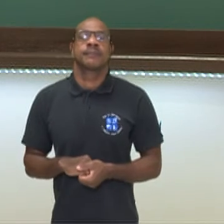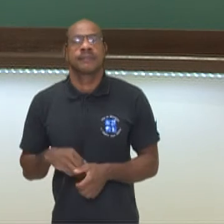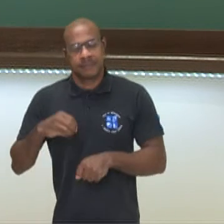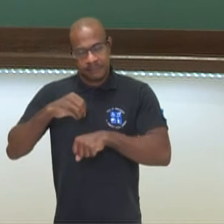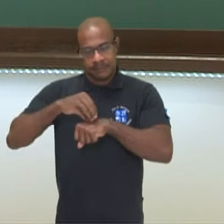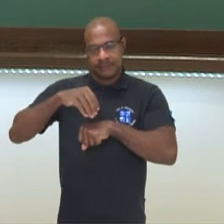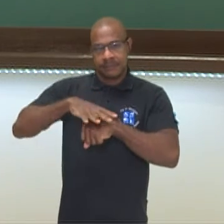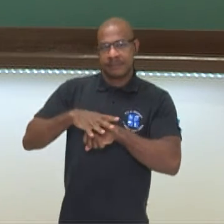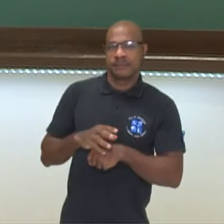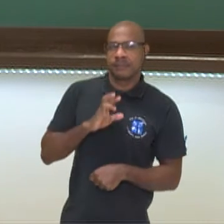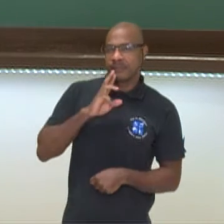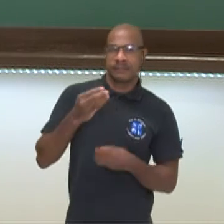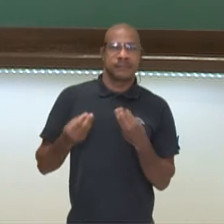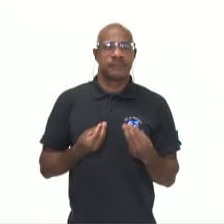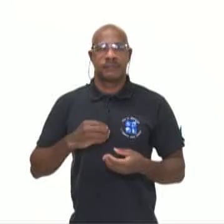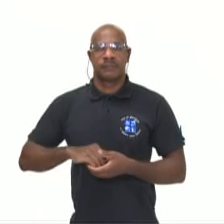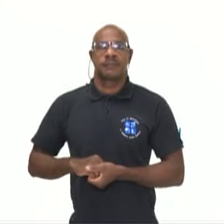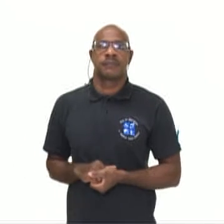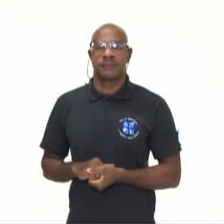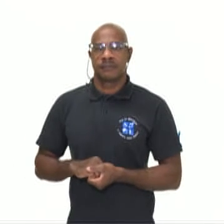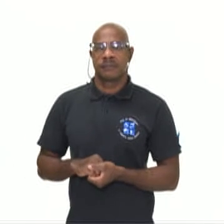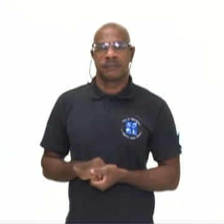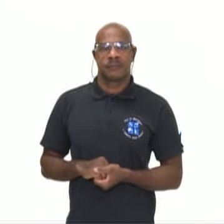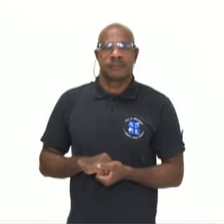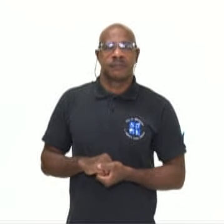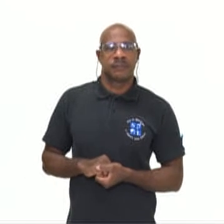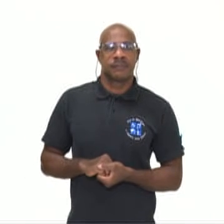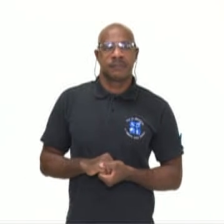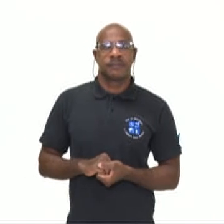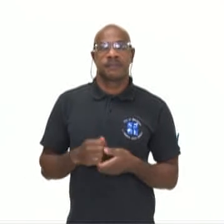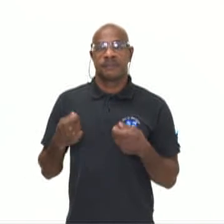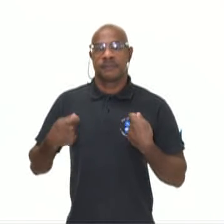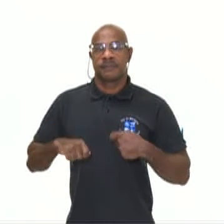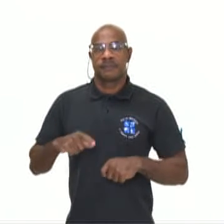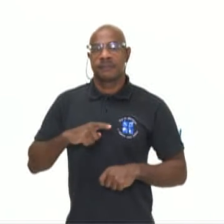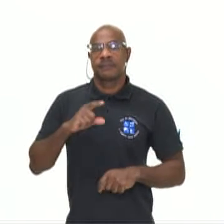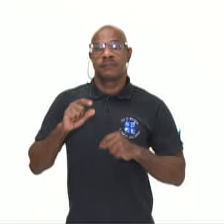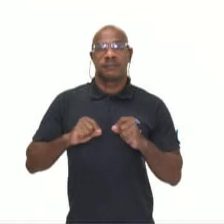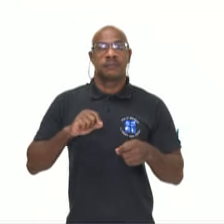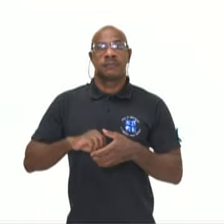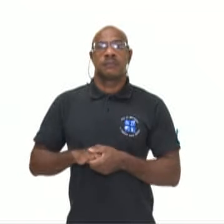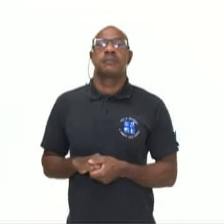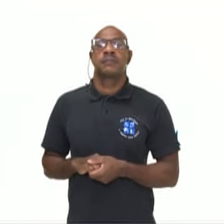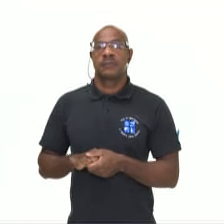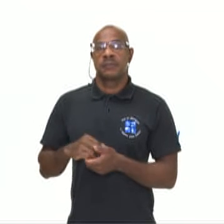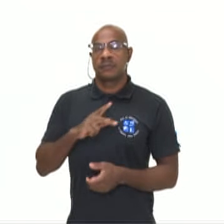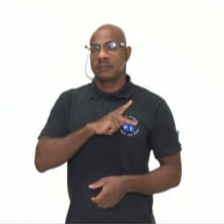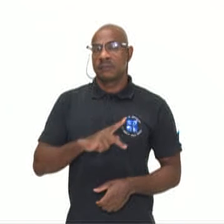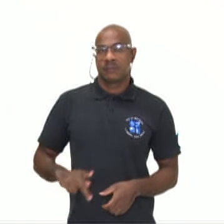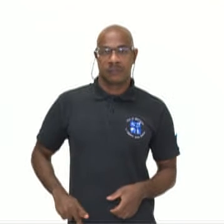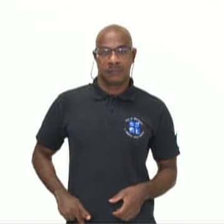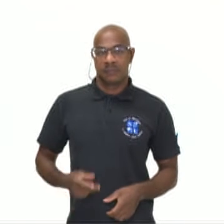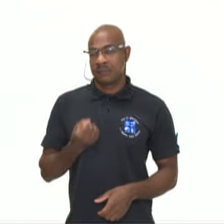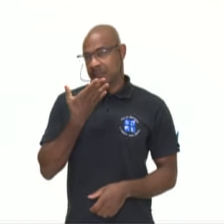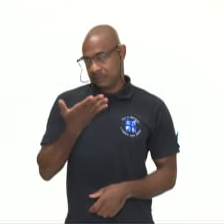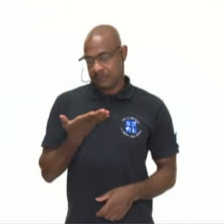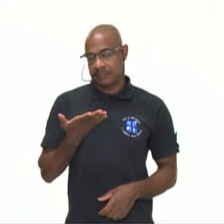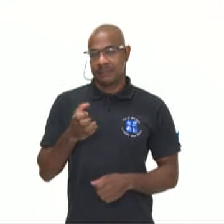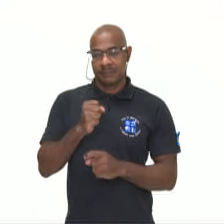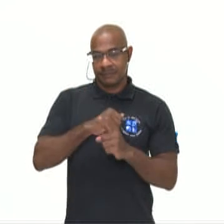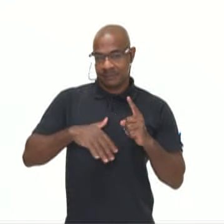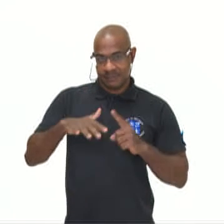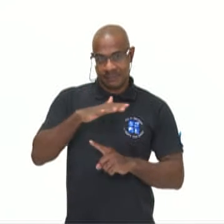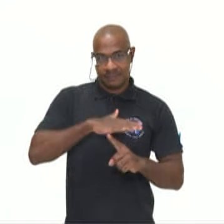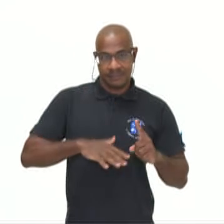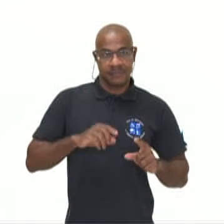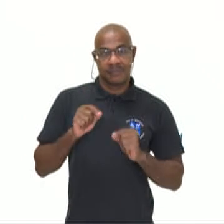legal? Sua resposta deve considerar que o estado de bem-estar social e